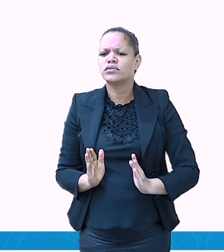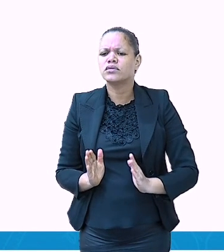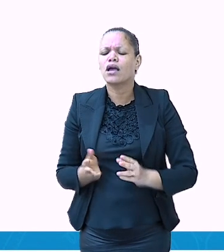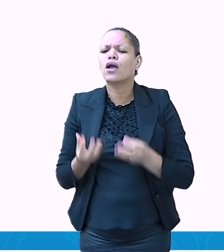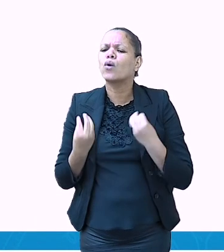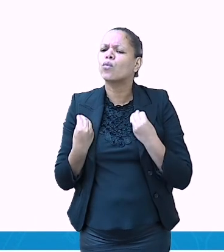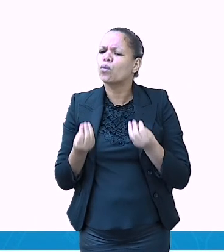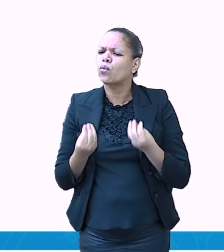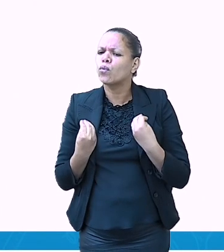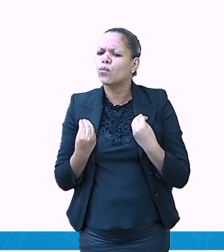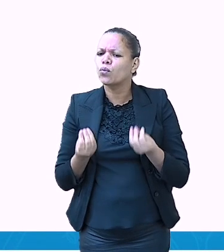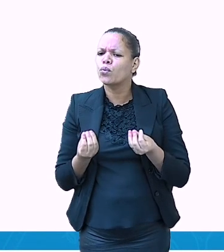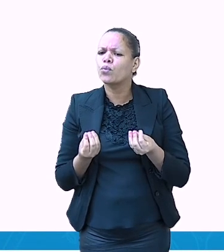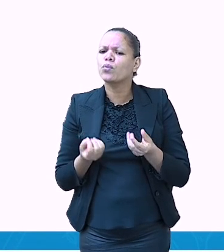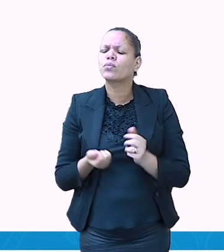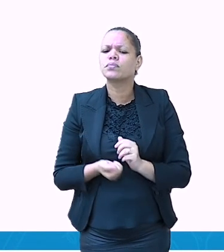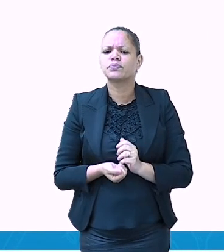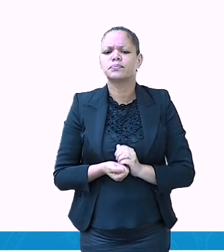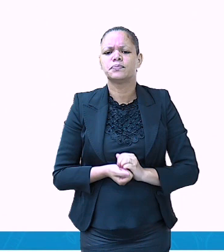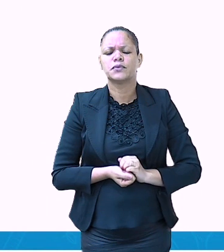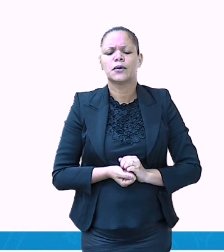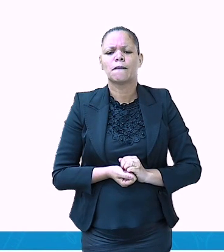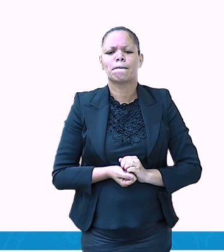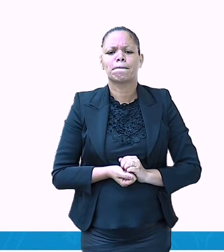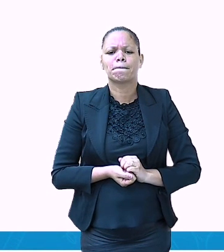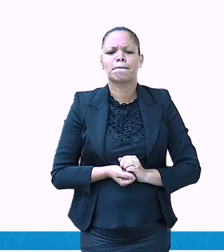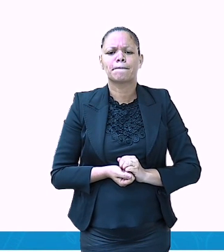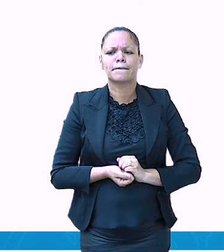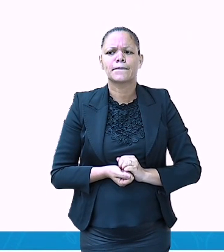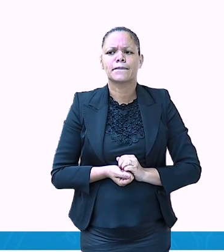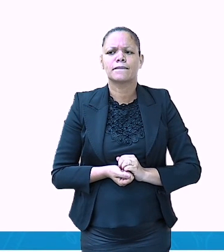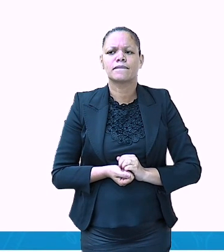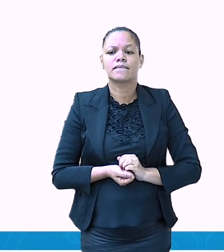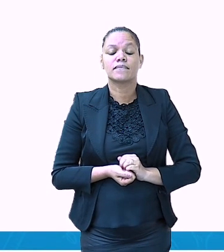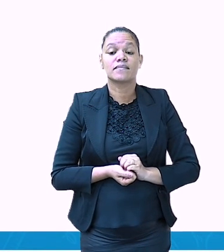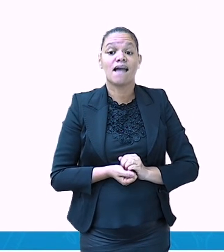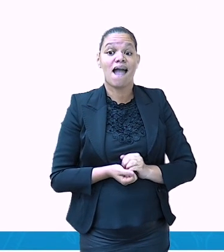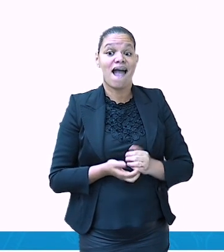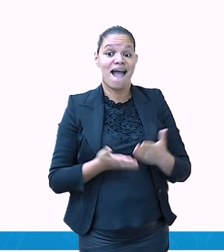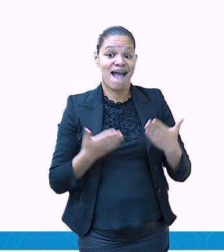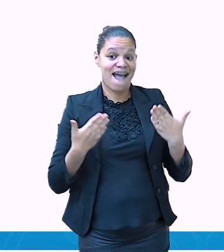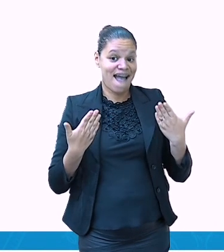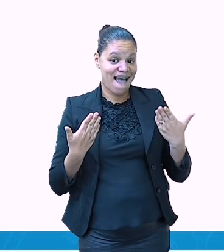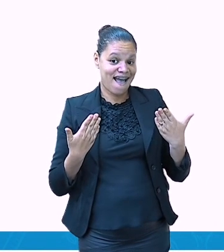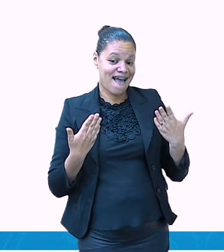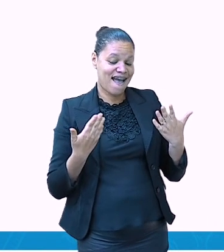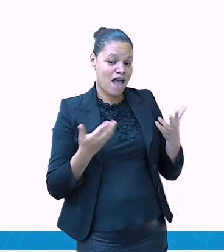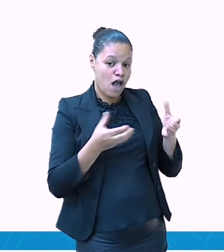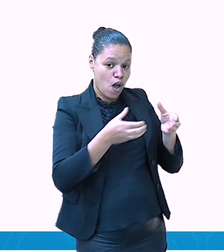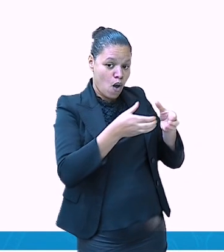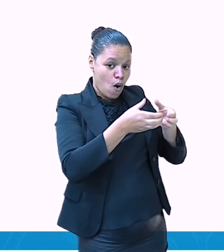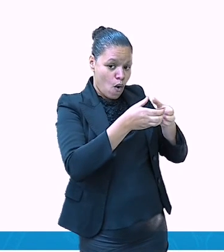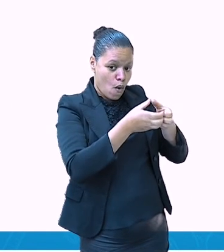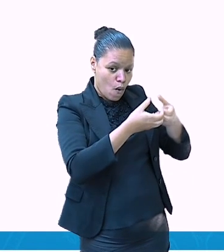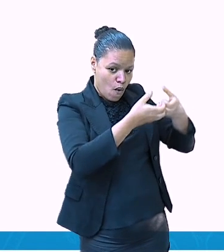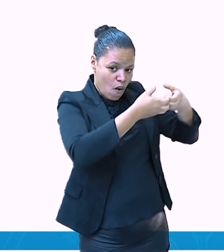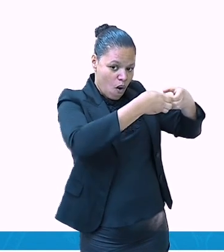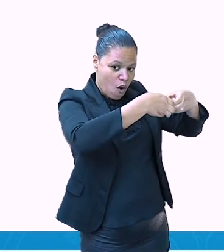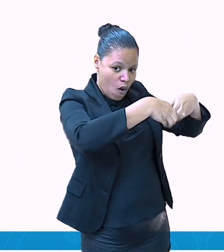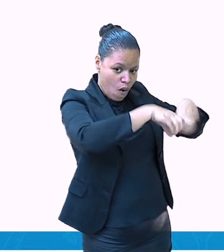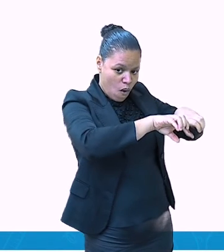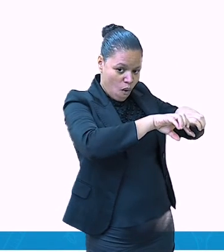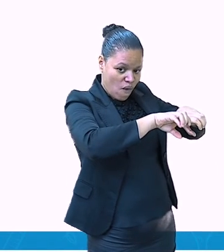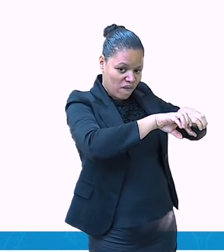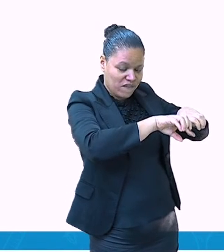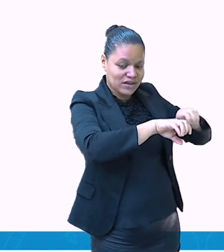é o quê? A reprodução dos répteis não são através de ovos? Então, eles são